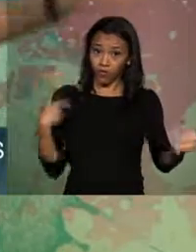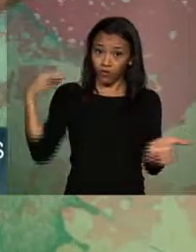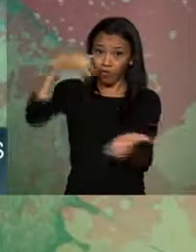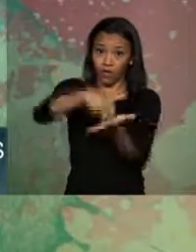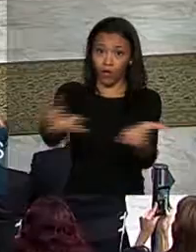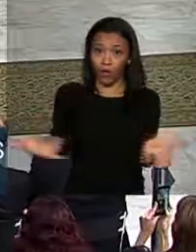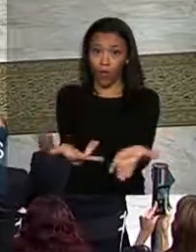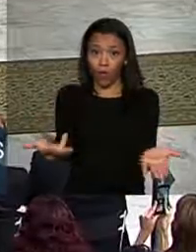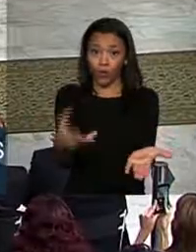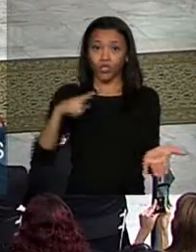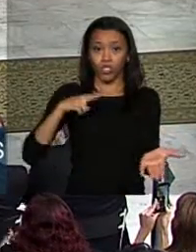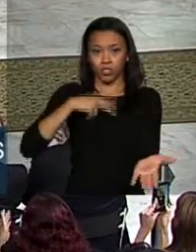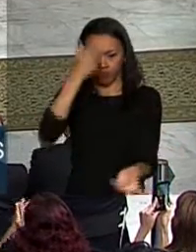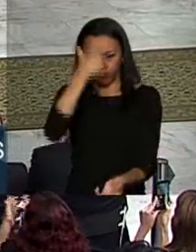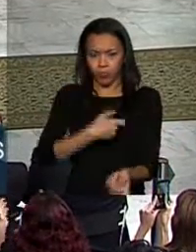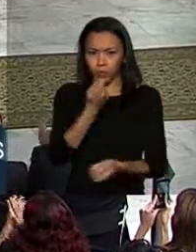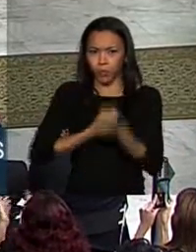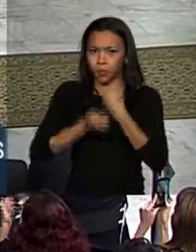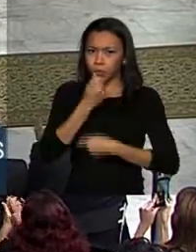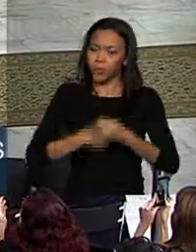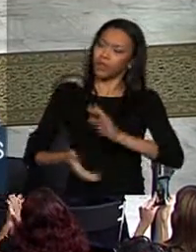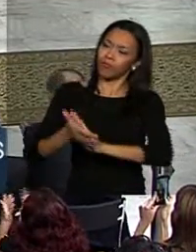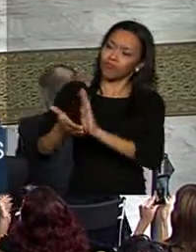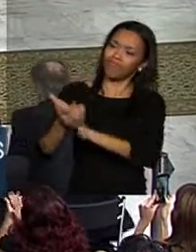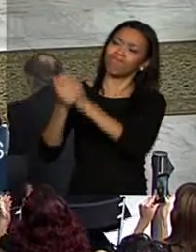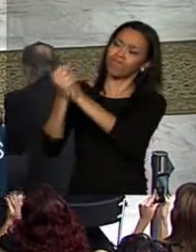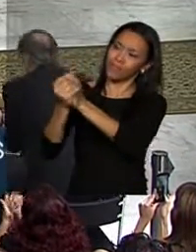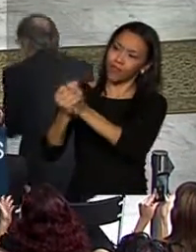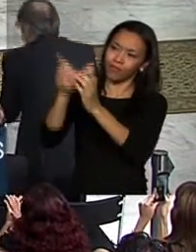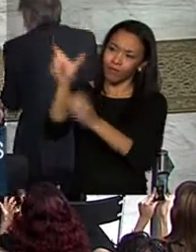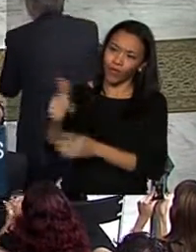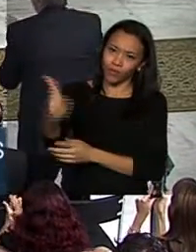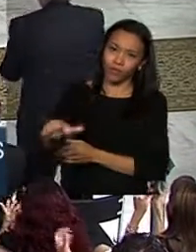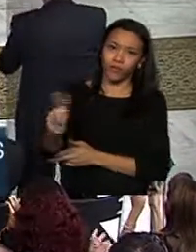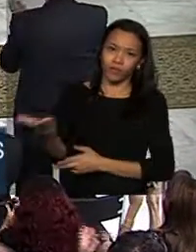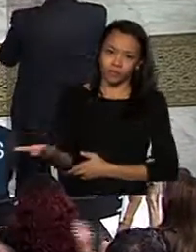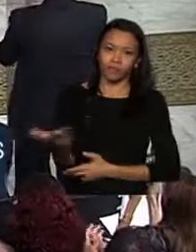presentes. Queria saudar a dona Delcy mais uma vez.